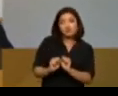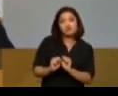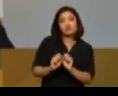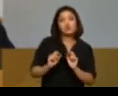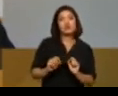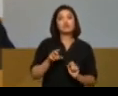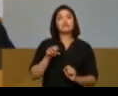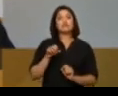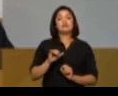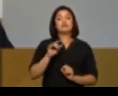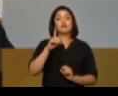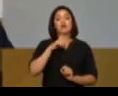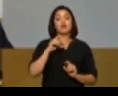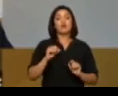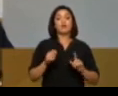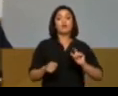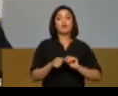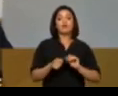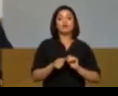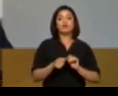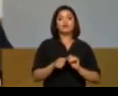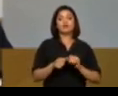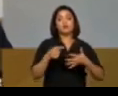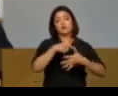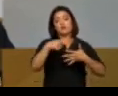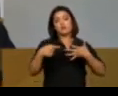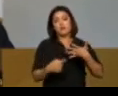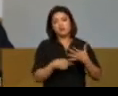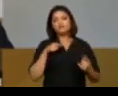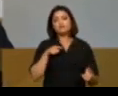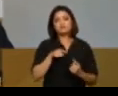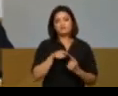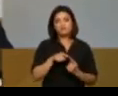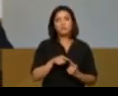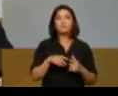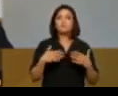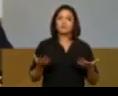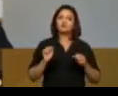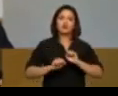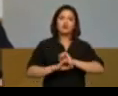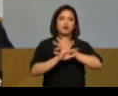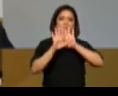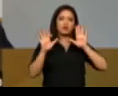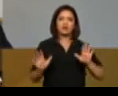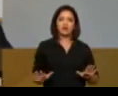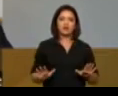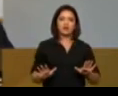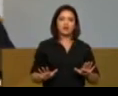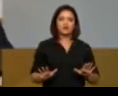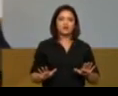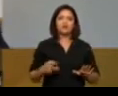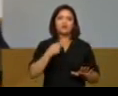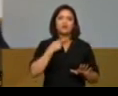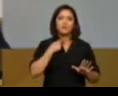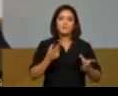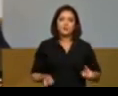caso tenha como escopo a realização de um desses fins, ficando a toda evidência excluído o de vender os